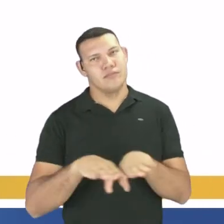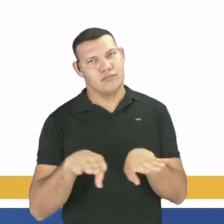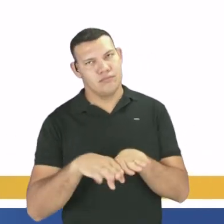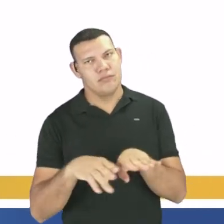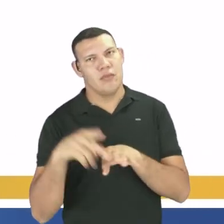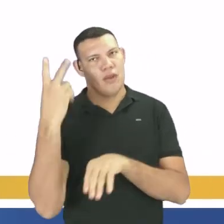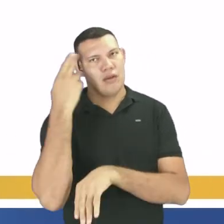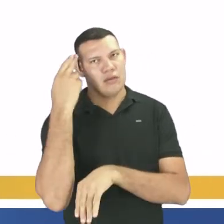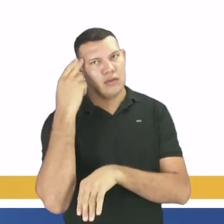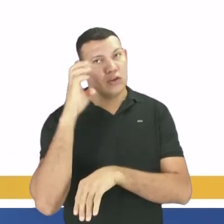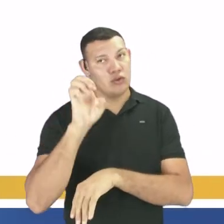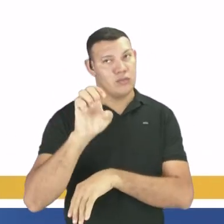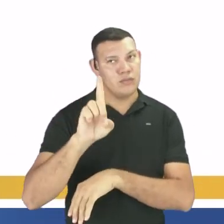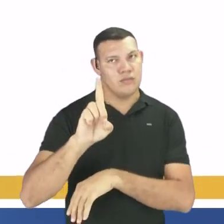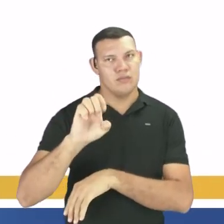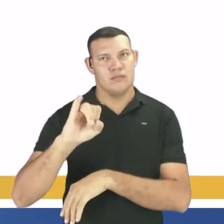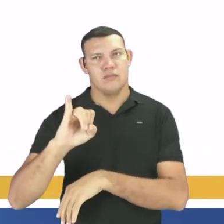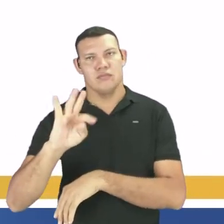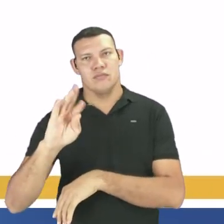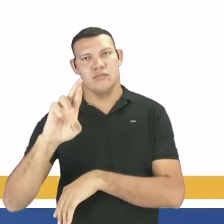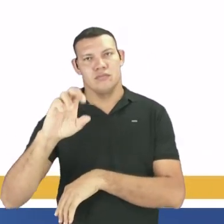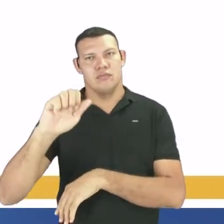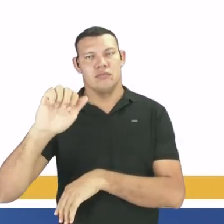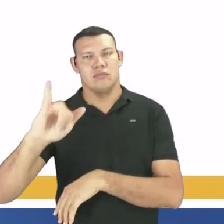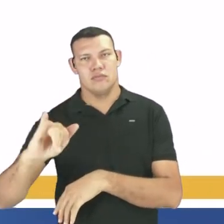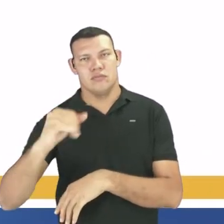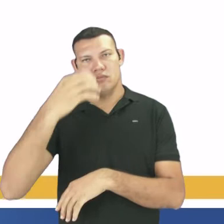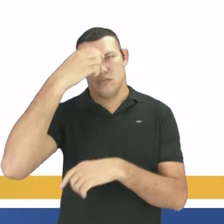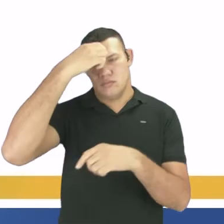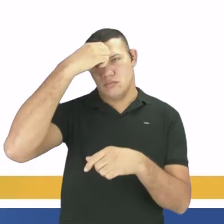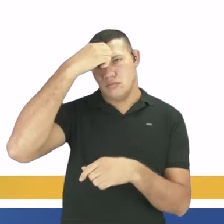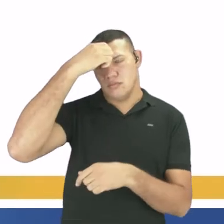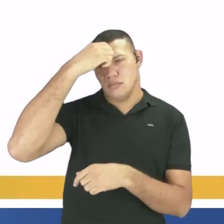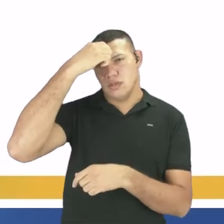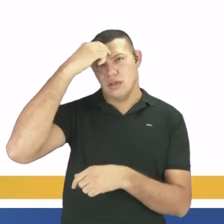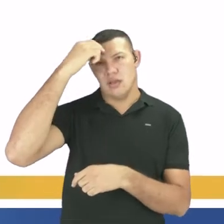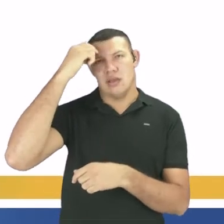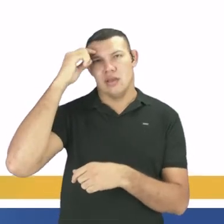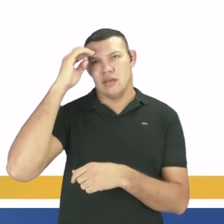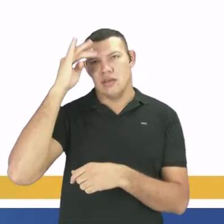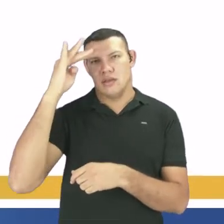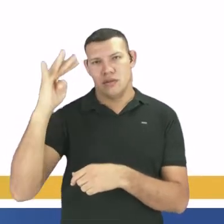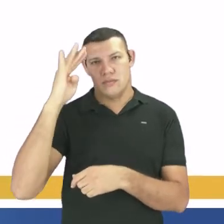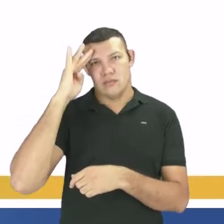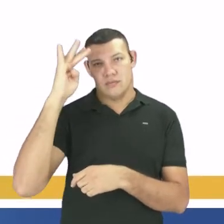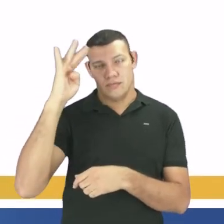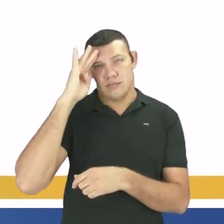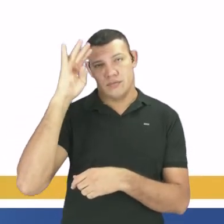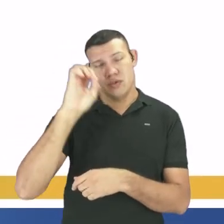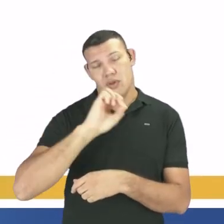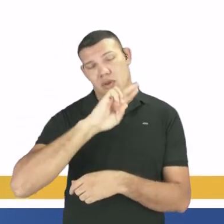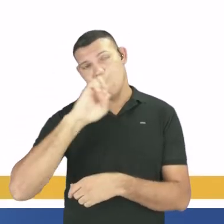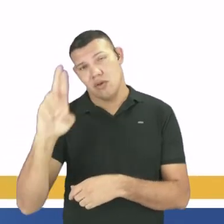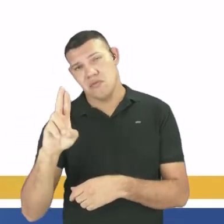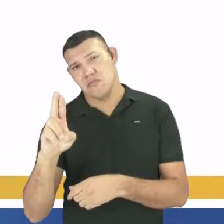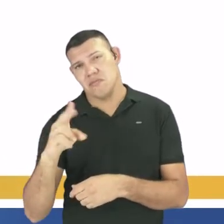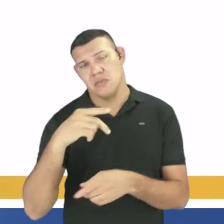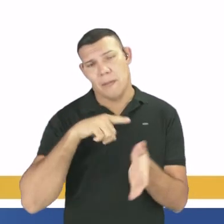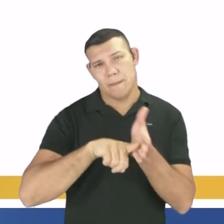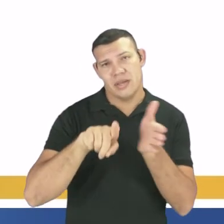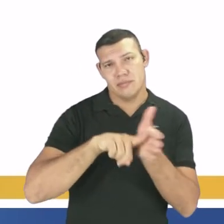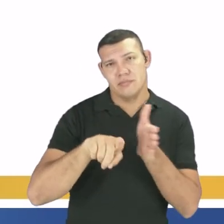comum que os editoriais apresentem uma tese a respeito dos problemas ou questões levantadas.